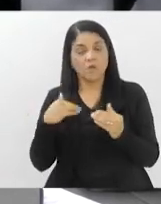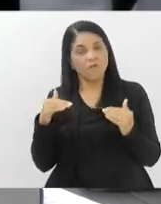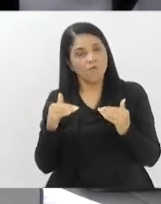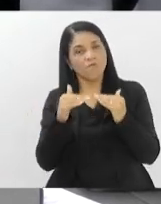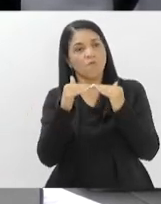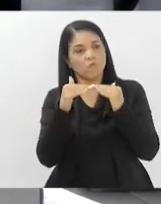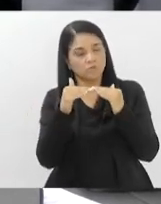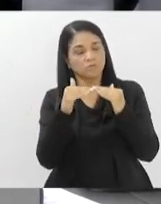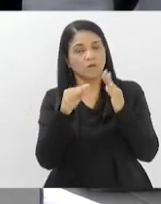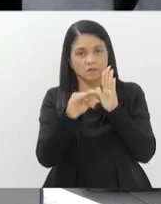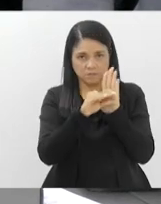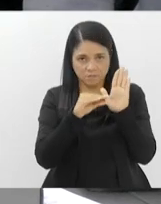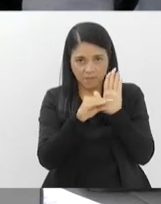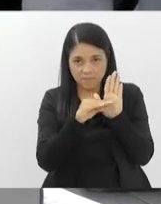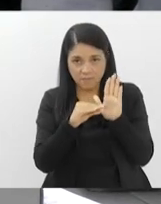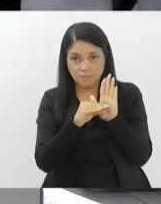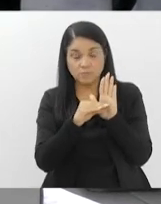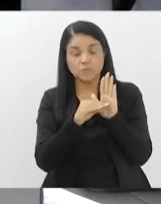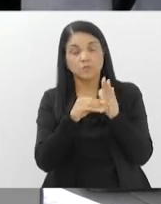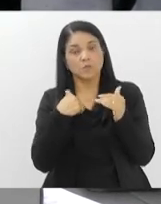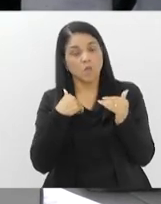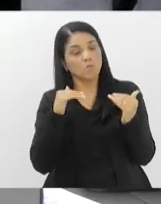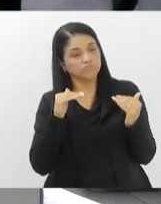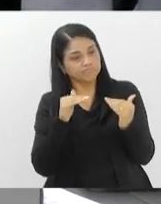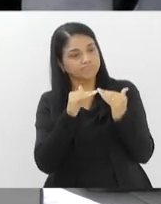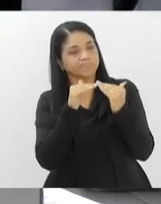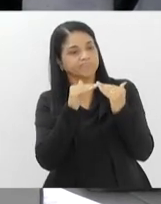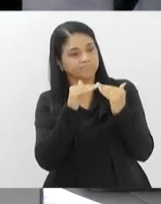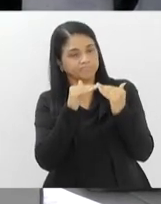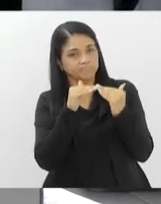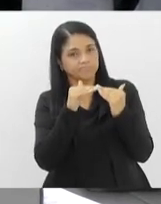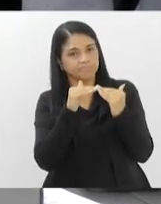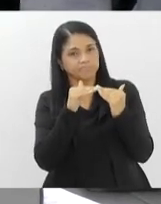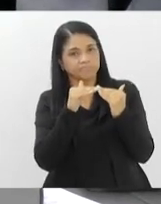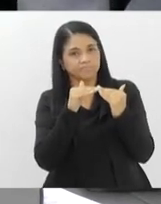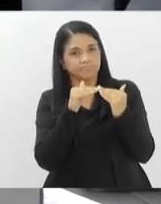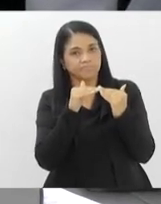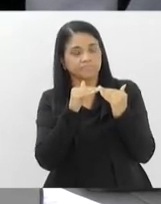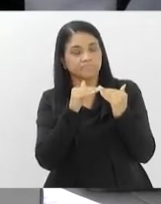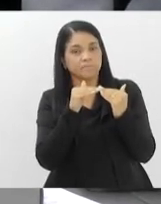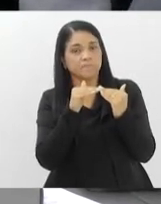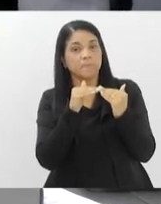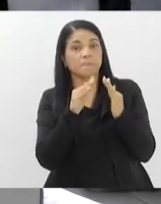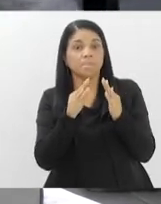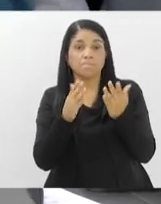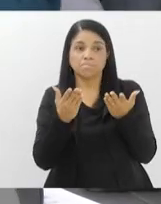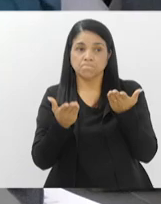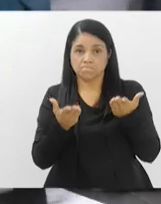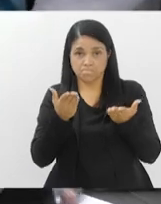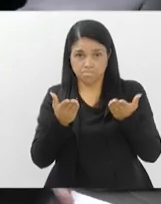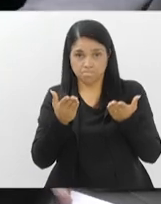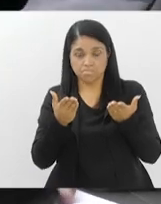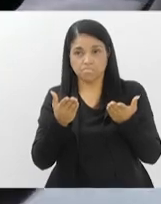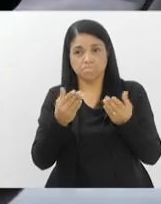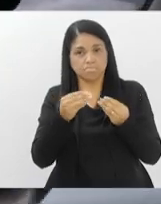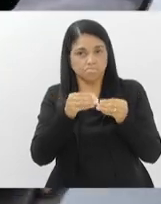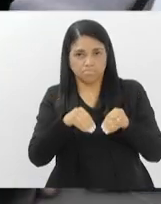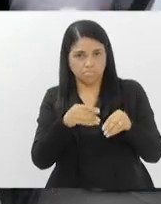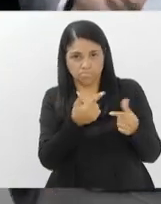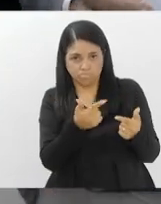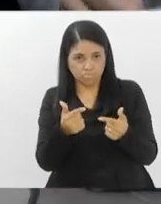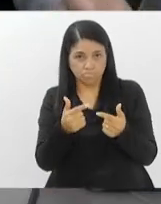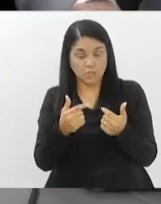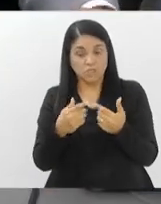favorável às emendas, porque eu considero que, embora não fira a questão do equilíbrio, tirar de alguns assessores para